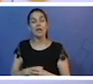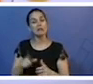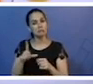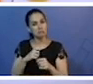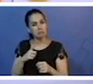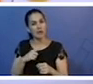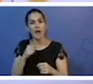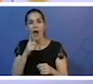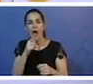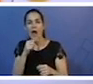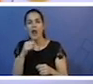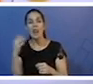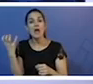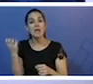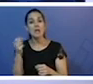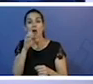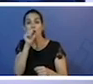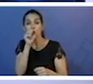aquosas alaranjadas.